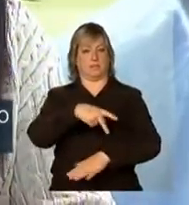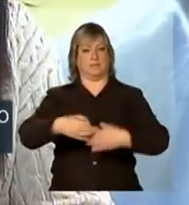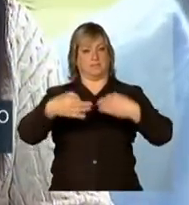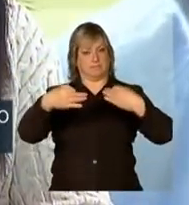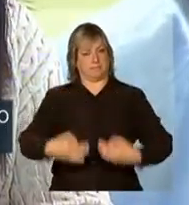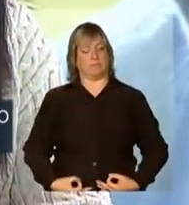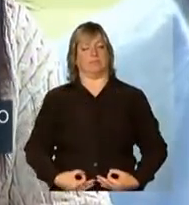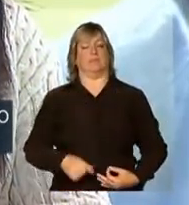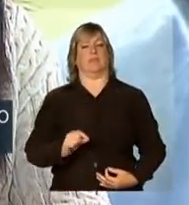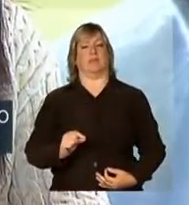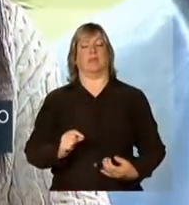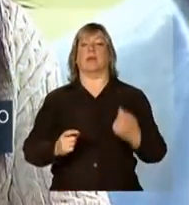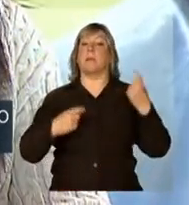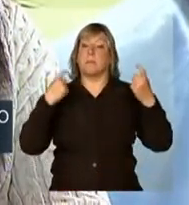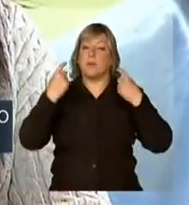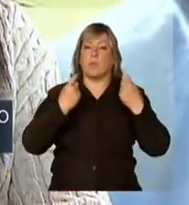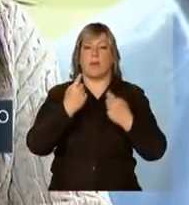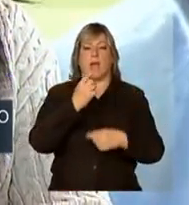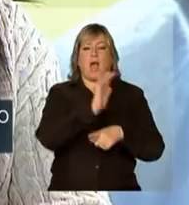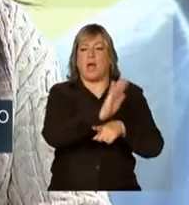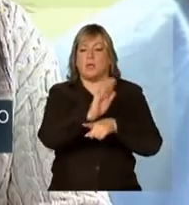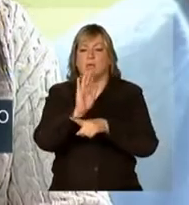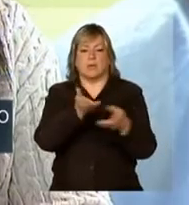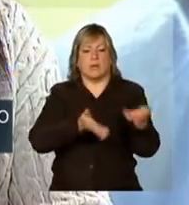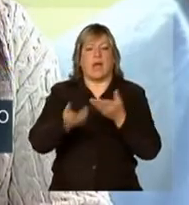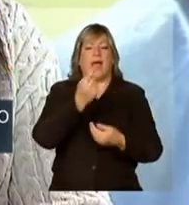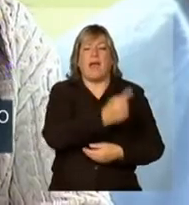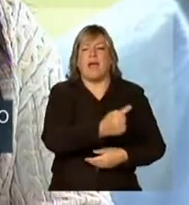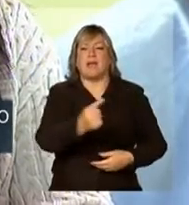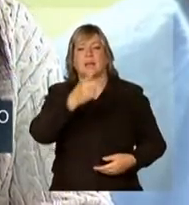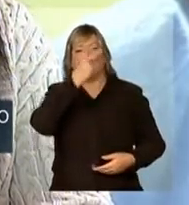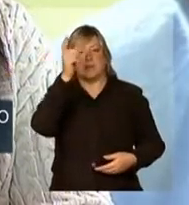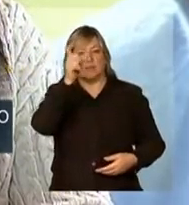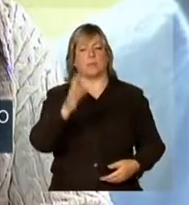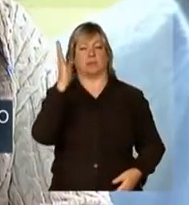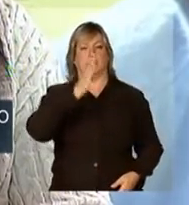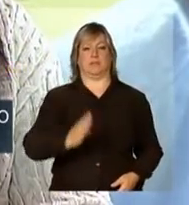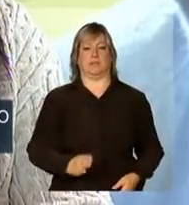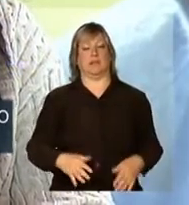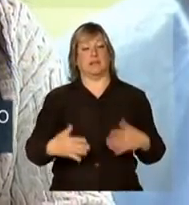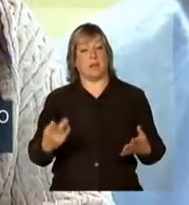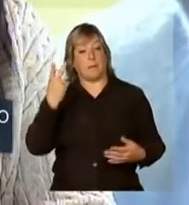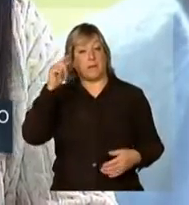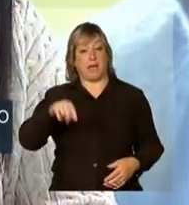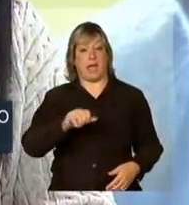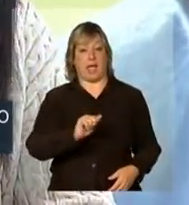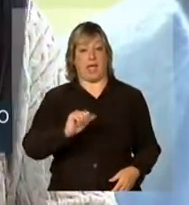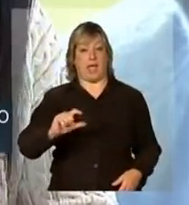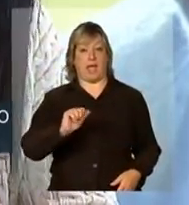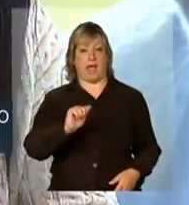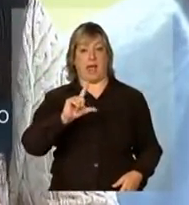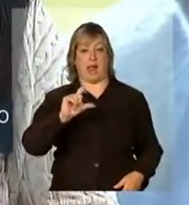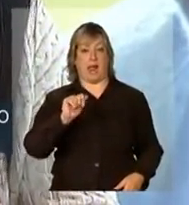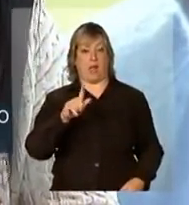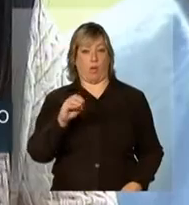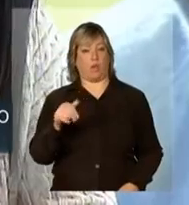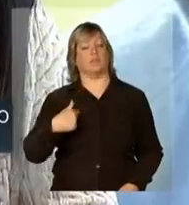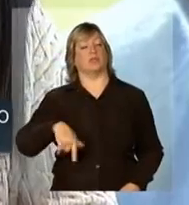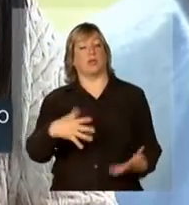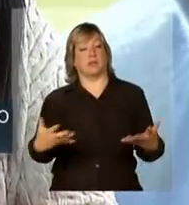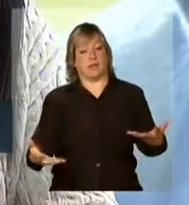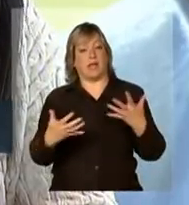que se importa com cada brasileiro e brasileira. Então, para Alagoas, nós queremos que esse plano dê